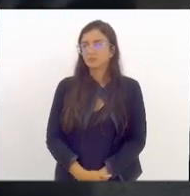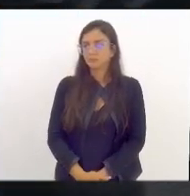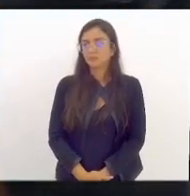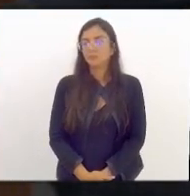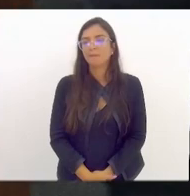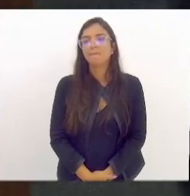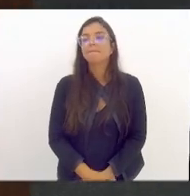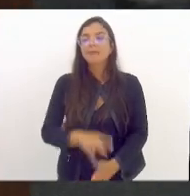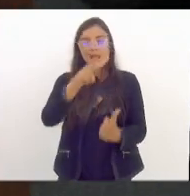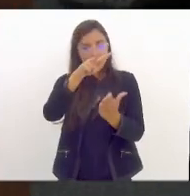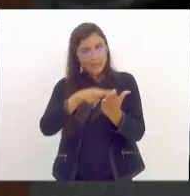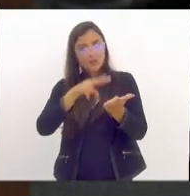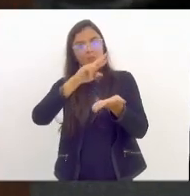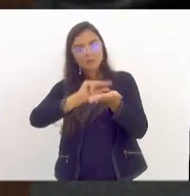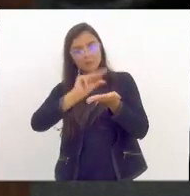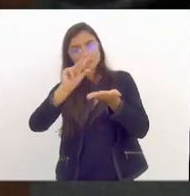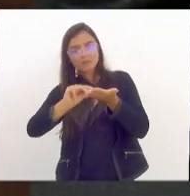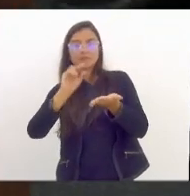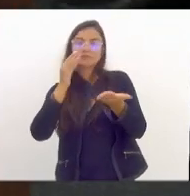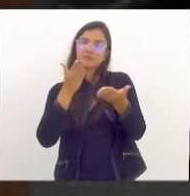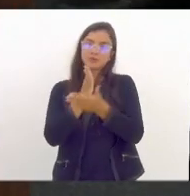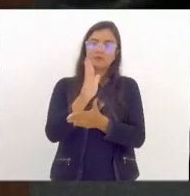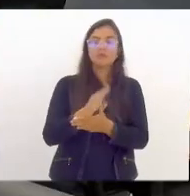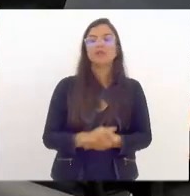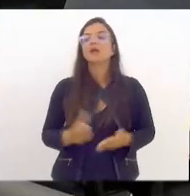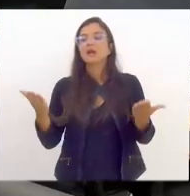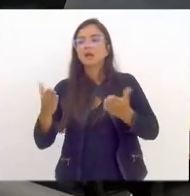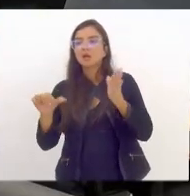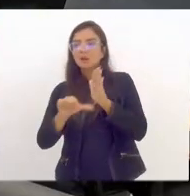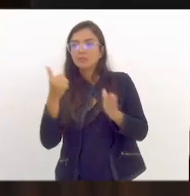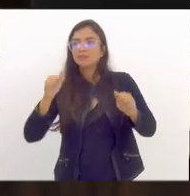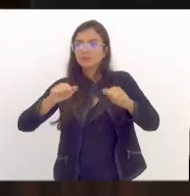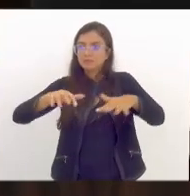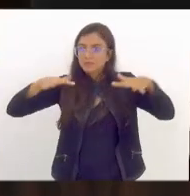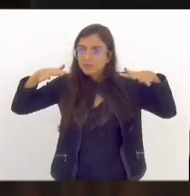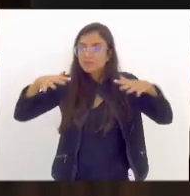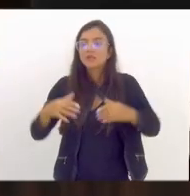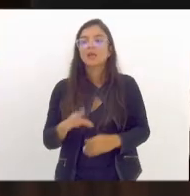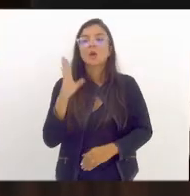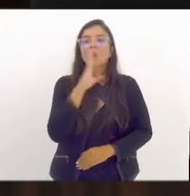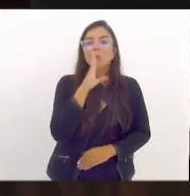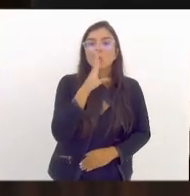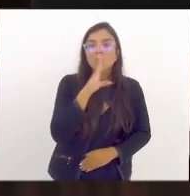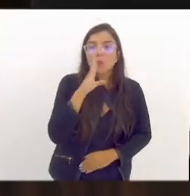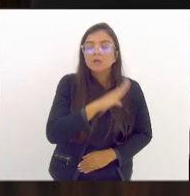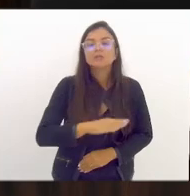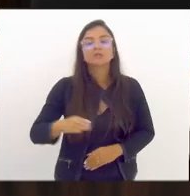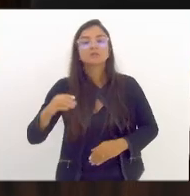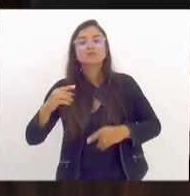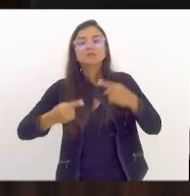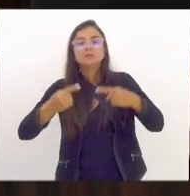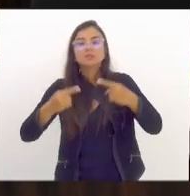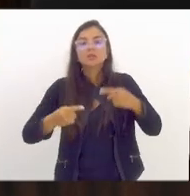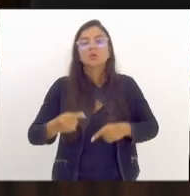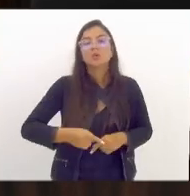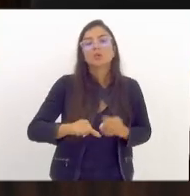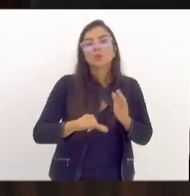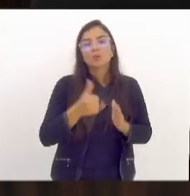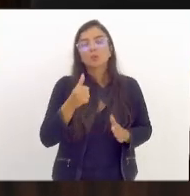Lida e aprovada a ata, passa-se a primeira sessão extraordinária do dia. Em regime de urgência, em discussão única,